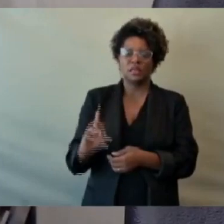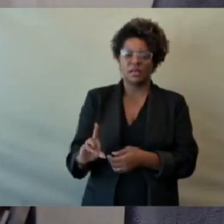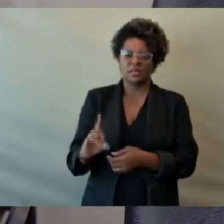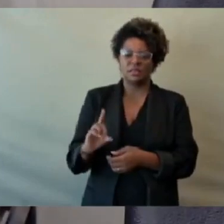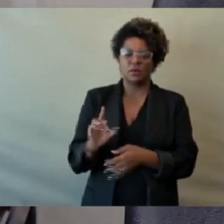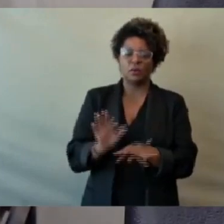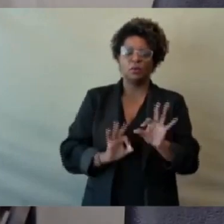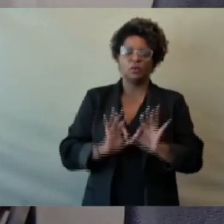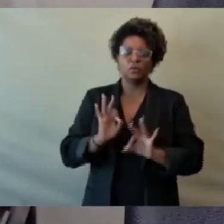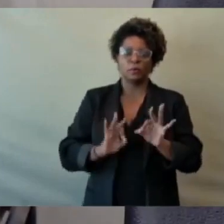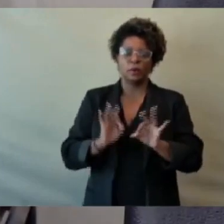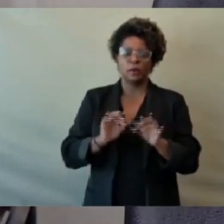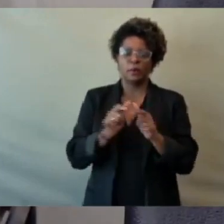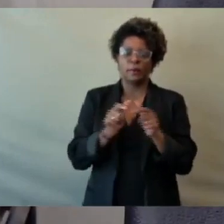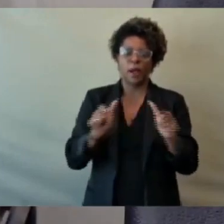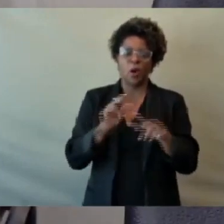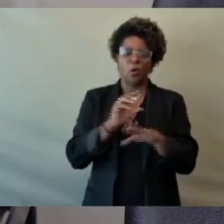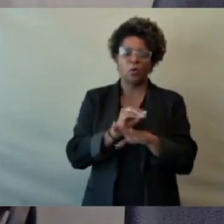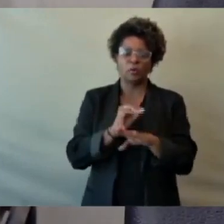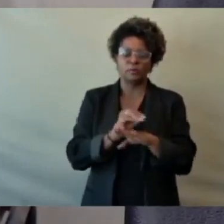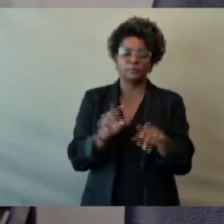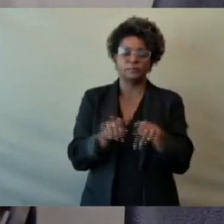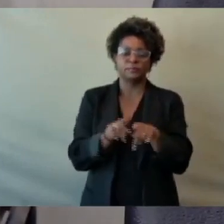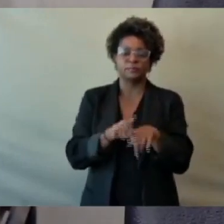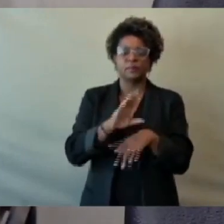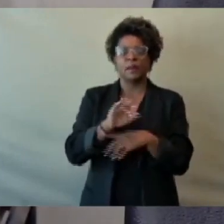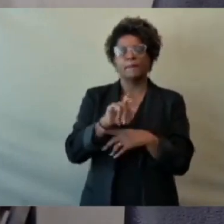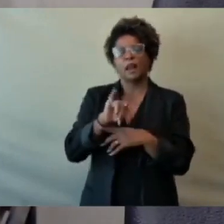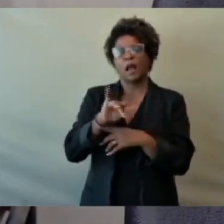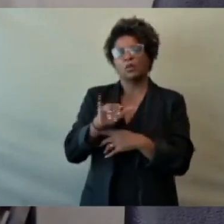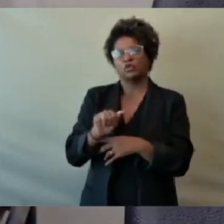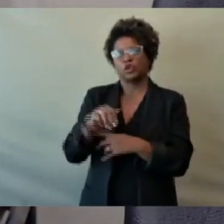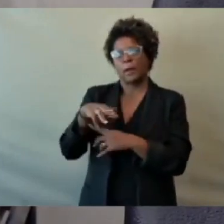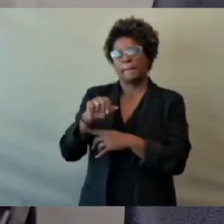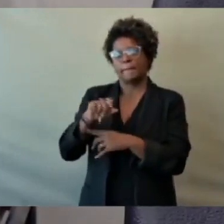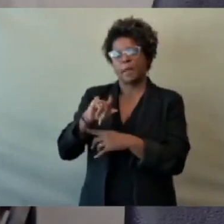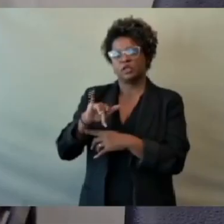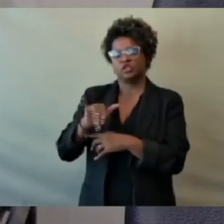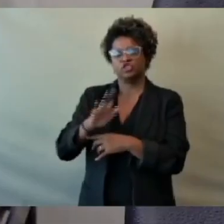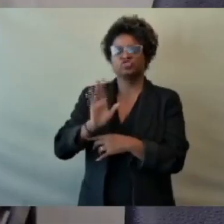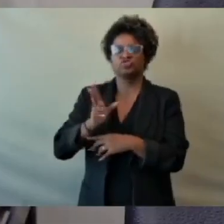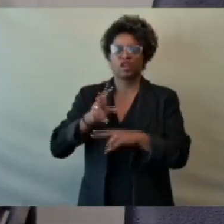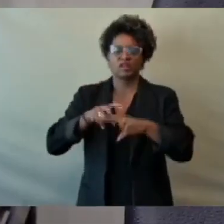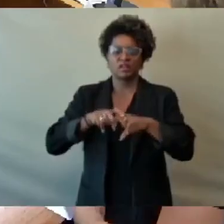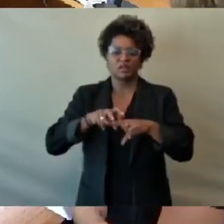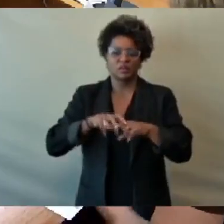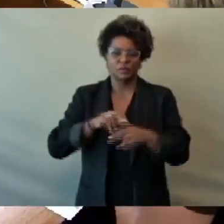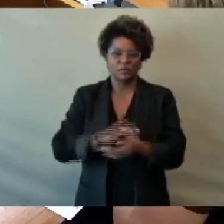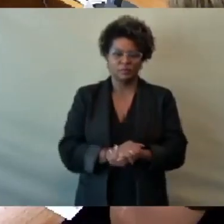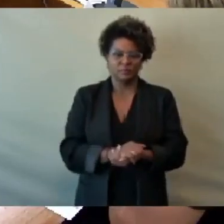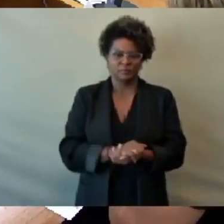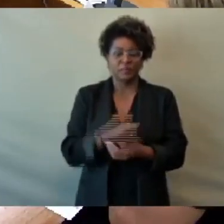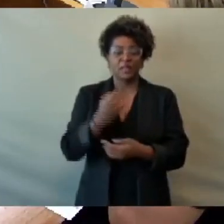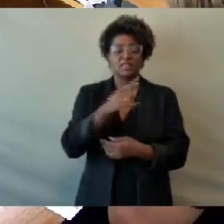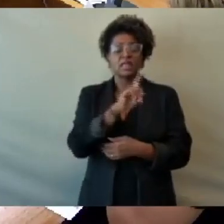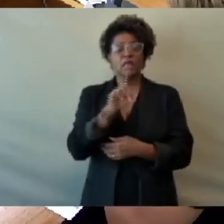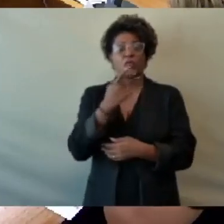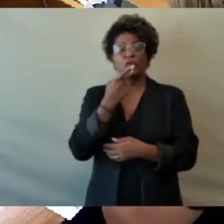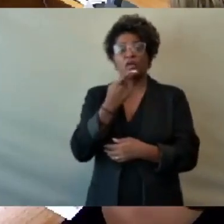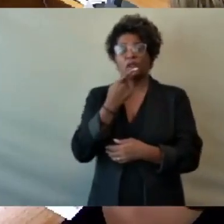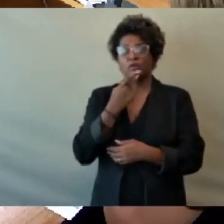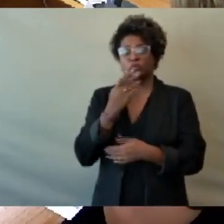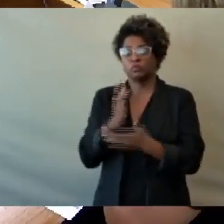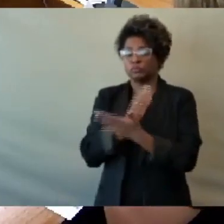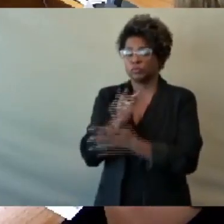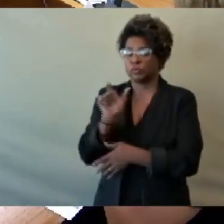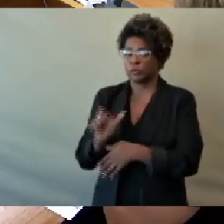e a Cláudia Martins, que já está sentada à mesa com a gente aqui. Se eu deixei de citar alguém, por favor, se estiver